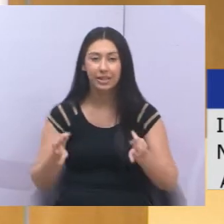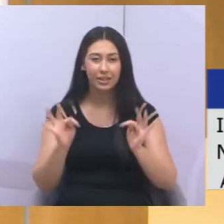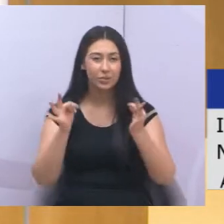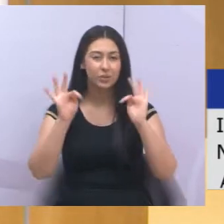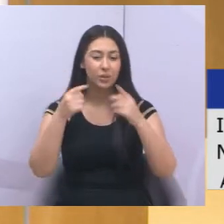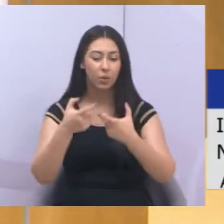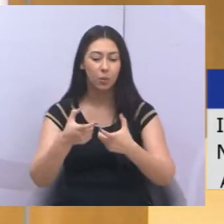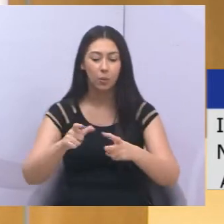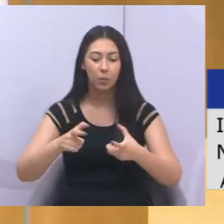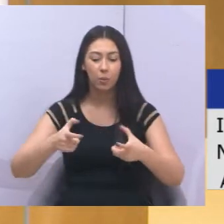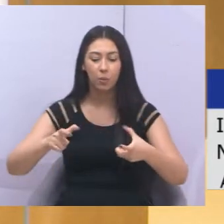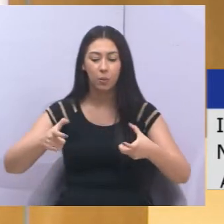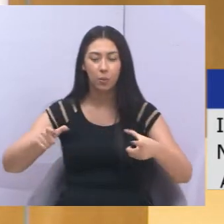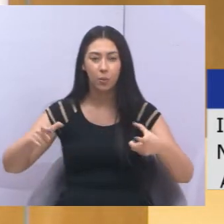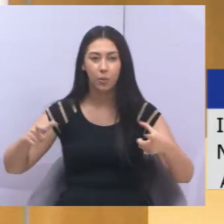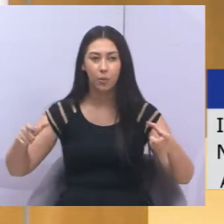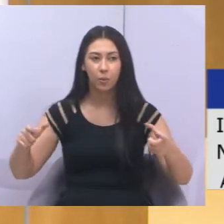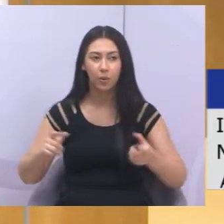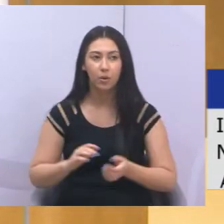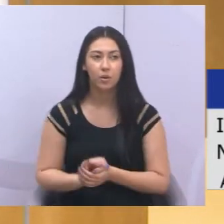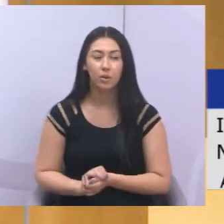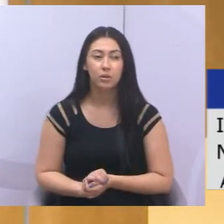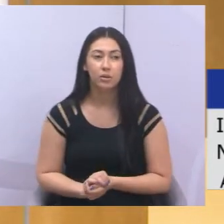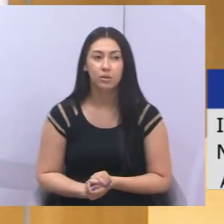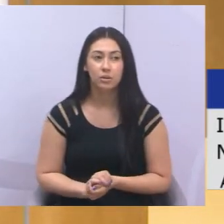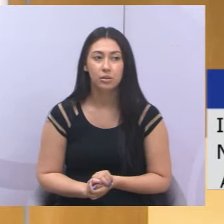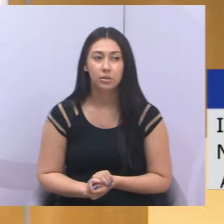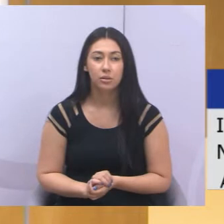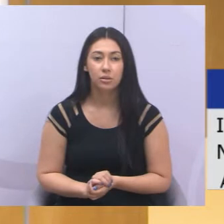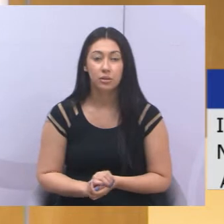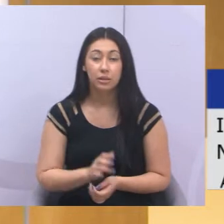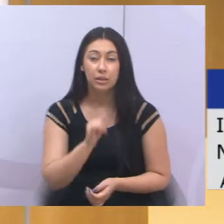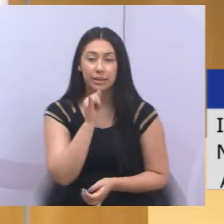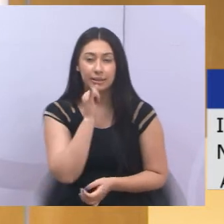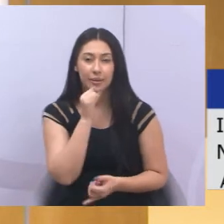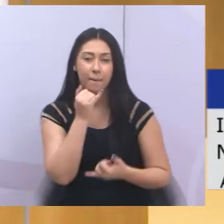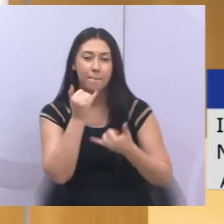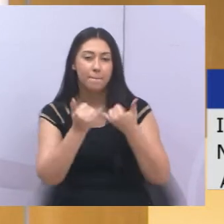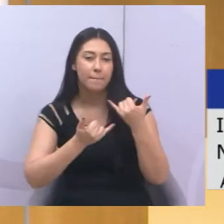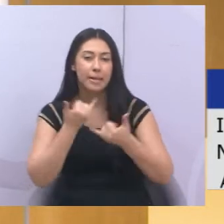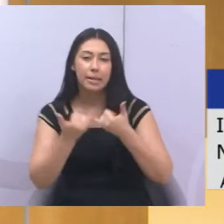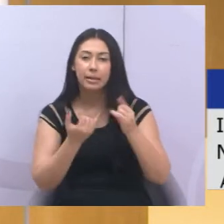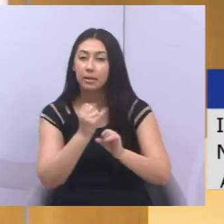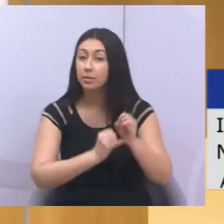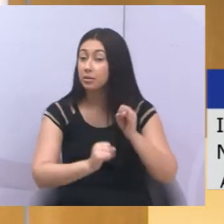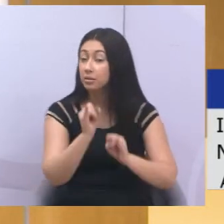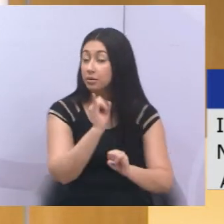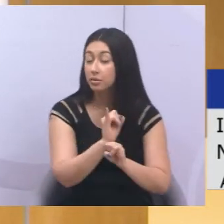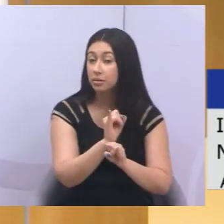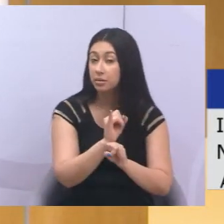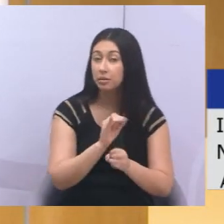tecnológica, das, vamos chamar, das brincadeiras digitais,